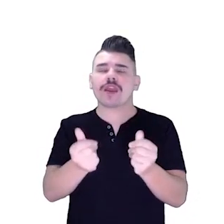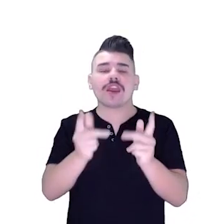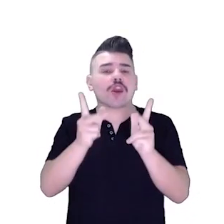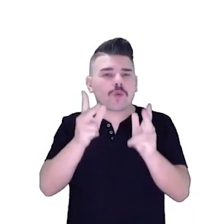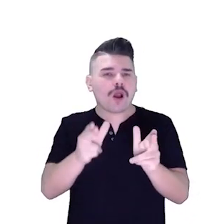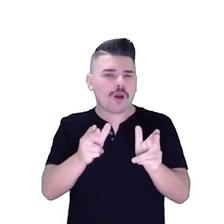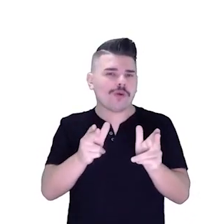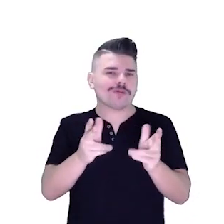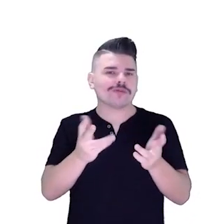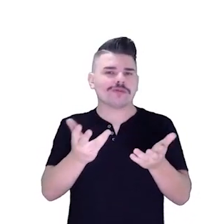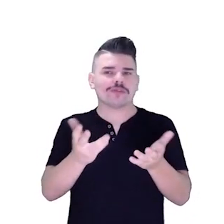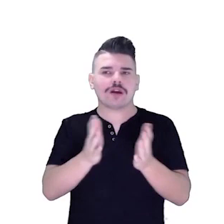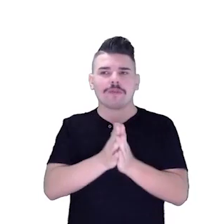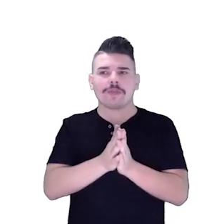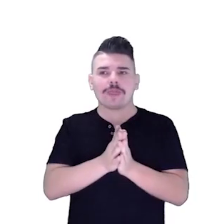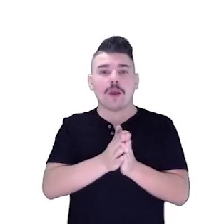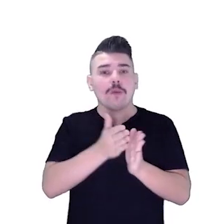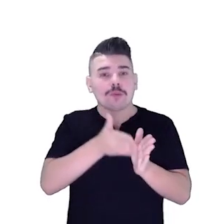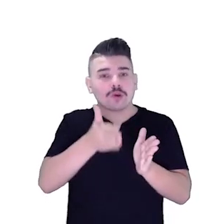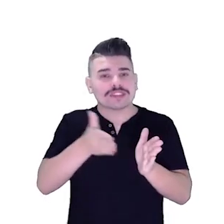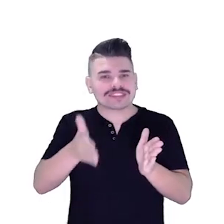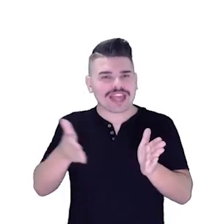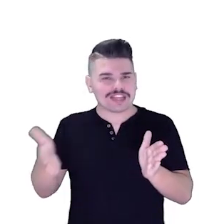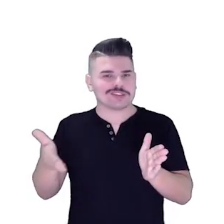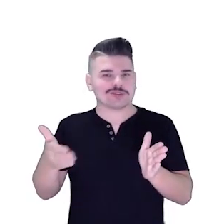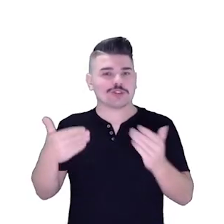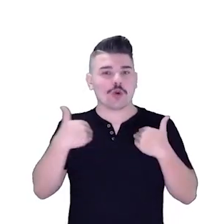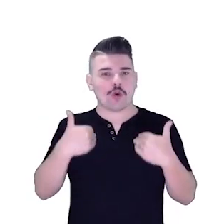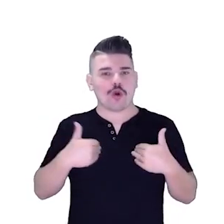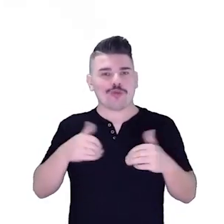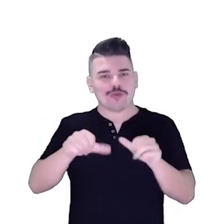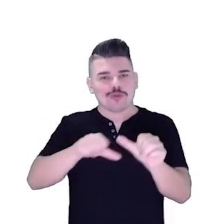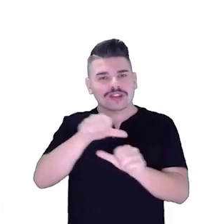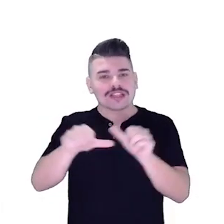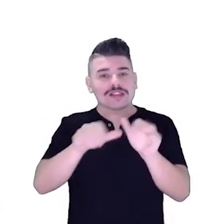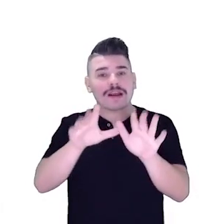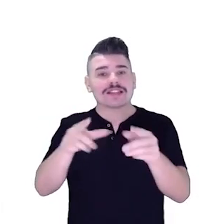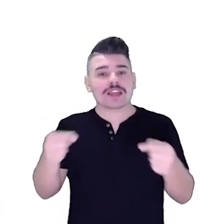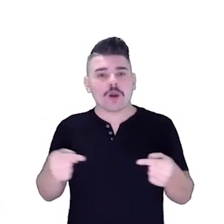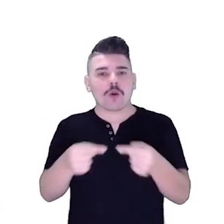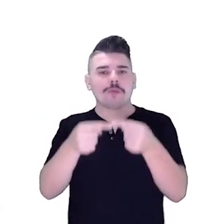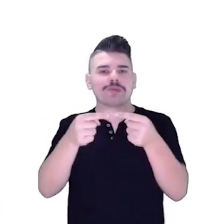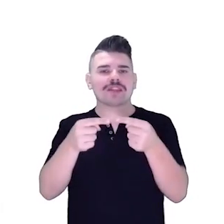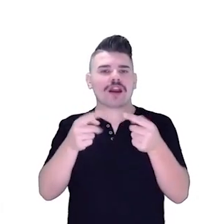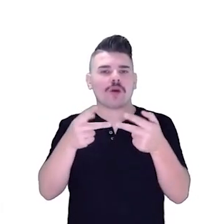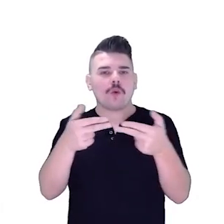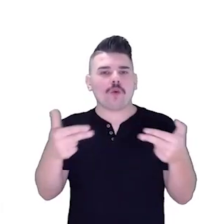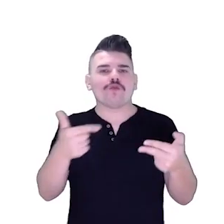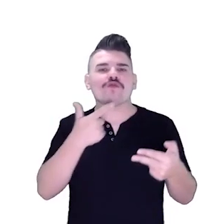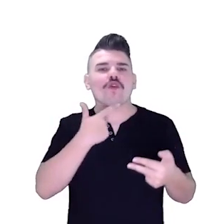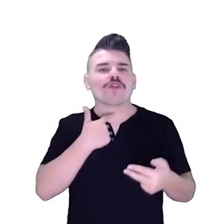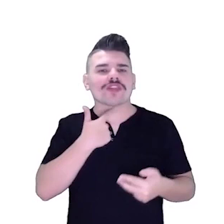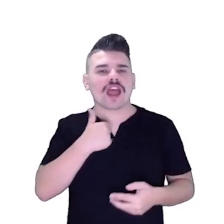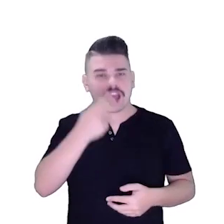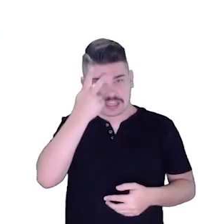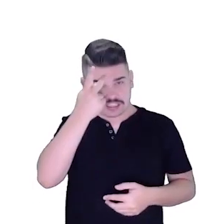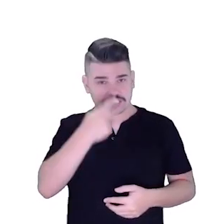um processo de mudança corporal que seja mais adequada aos seus desejos,